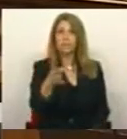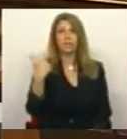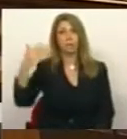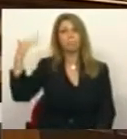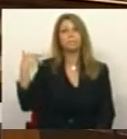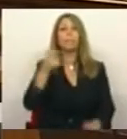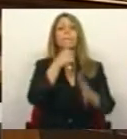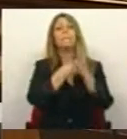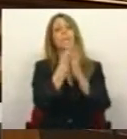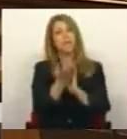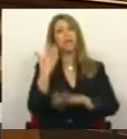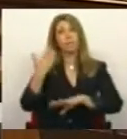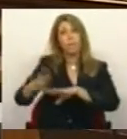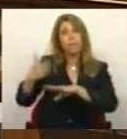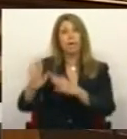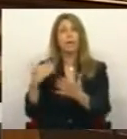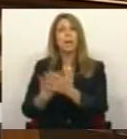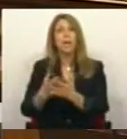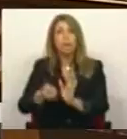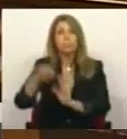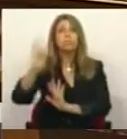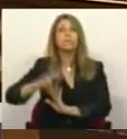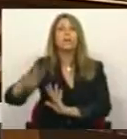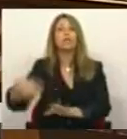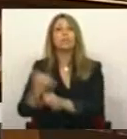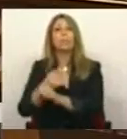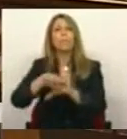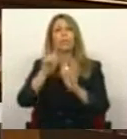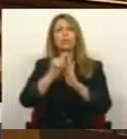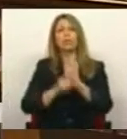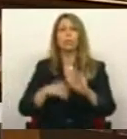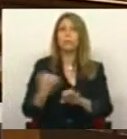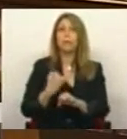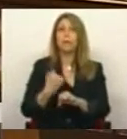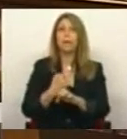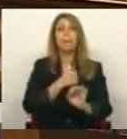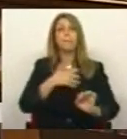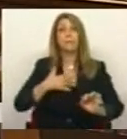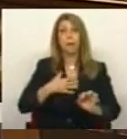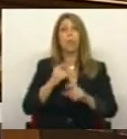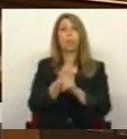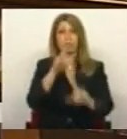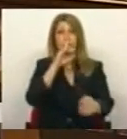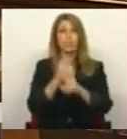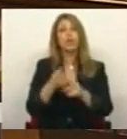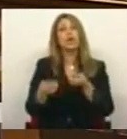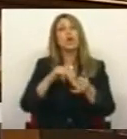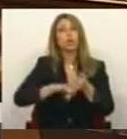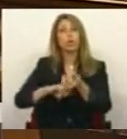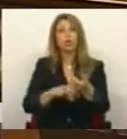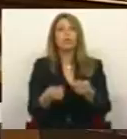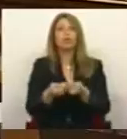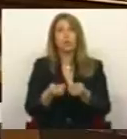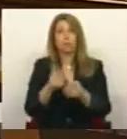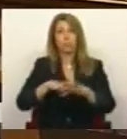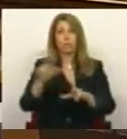deixaram de fora milhares de trabalhadores pelo seu estatuto empresarial, pois são simultaneamente sócios-gerentes, ficando por isso sem qualquer salário ou